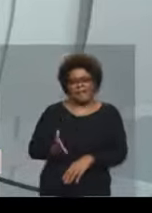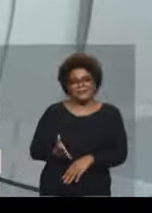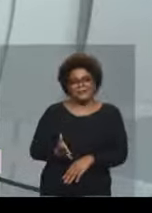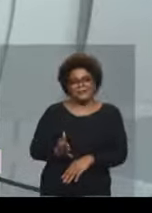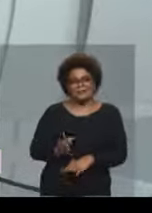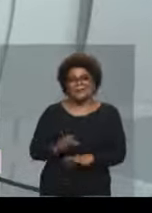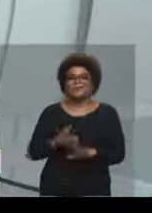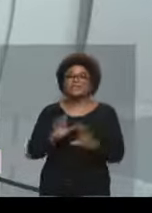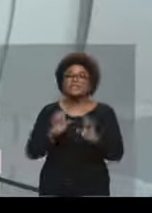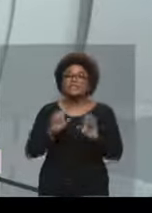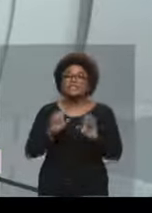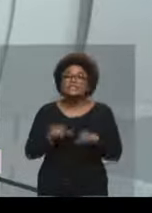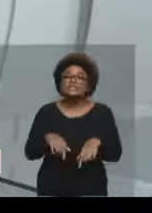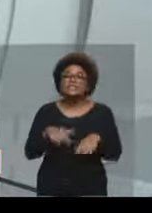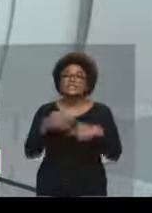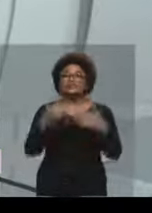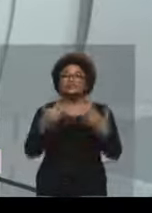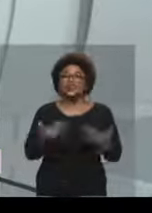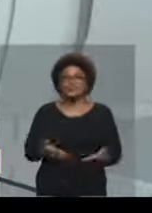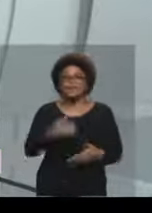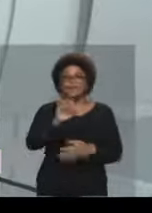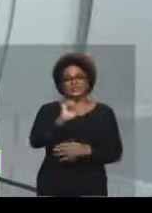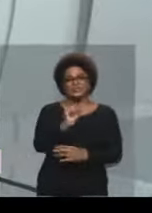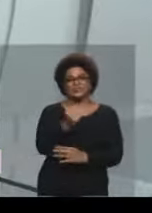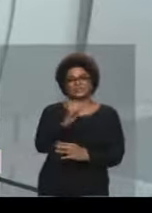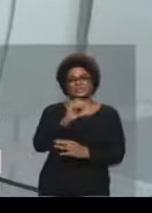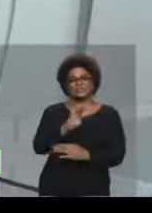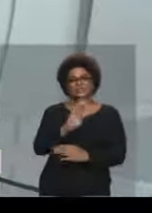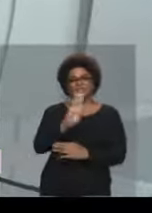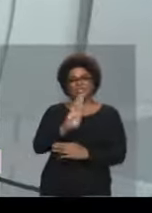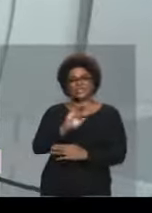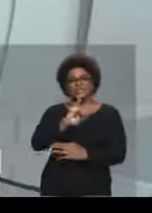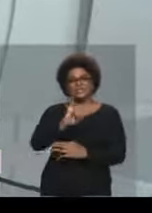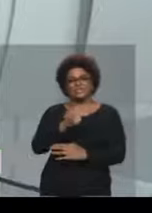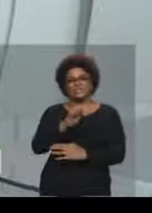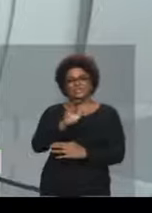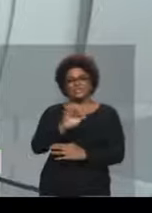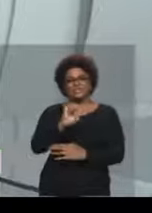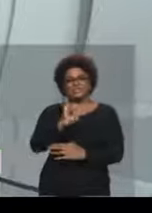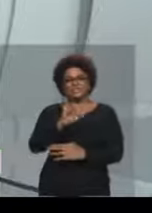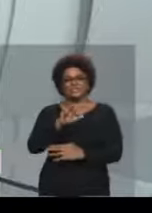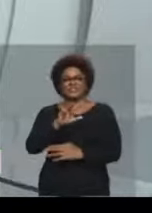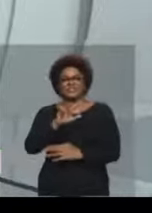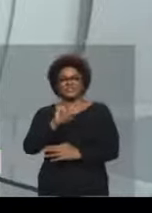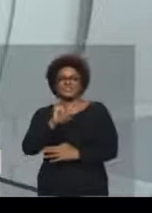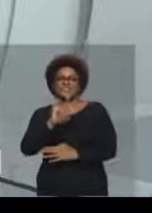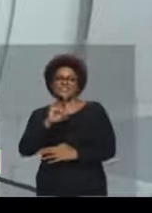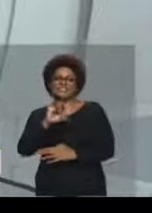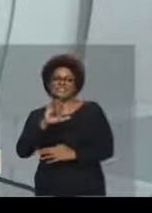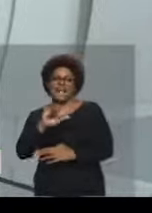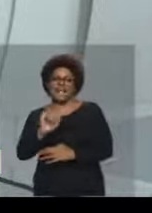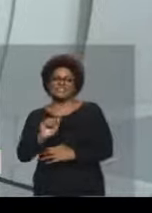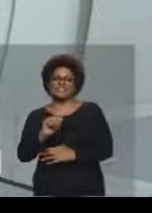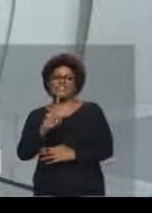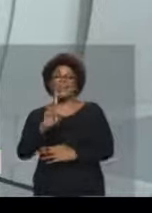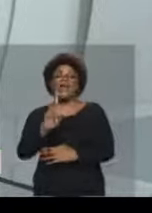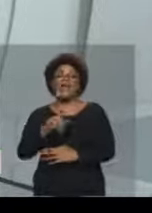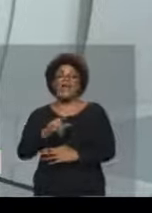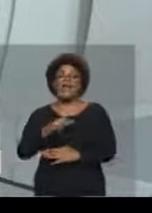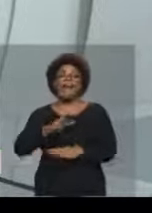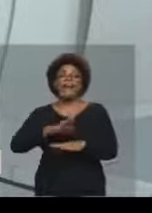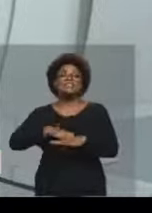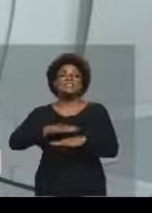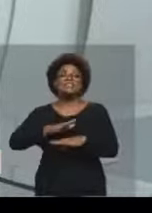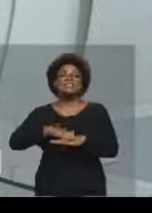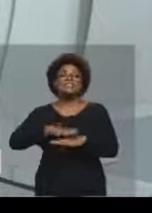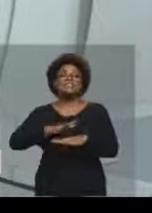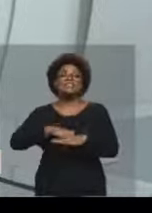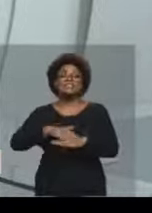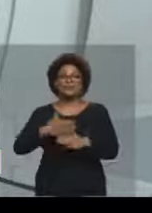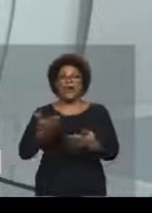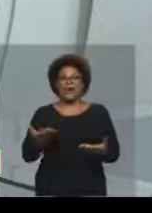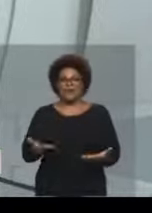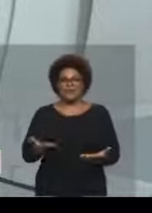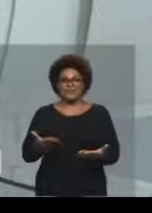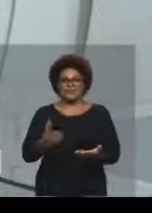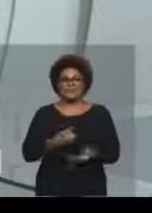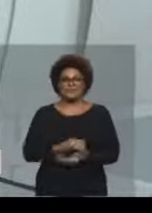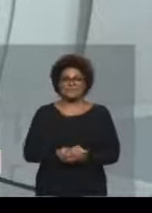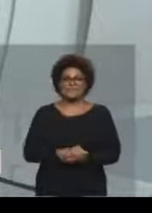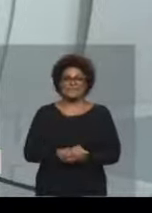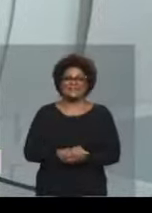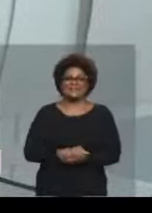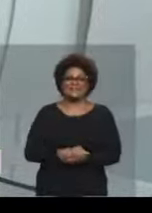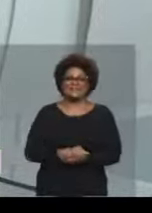a emoção, cabe a interpretação, cabe esse olhar, né, individual ali da pessoa, né? Só puxando aqui